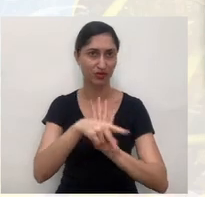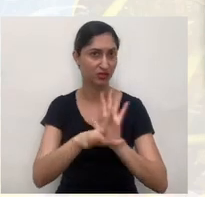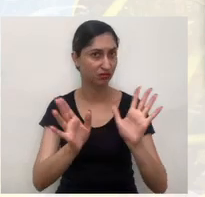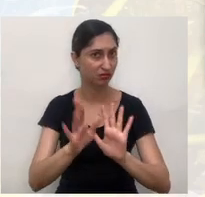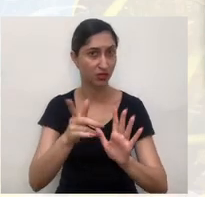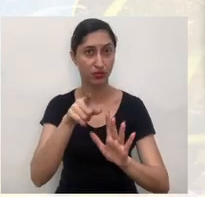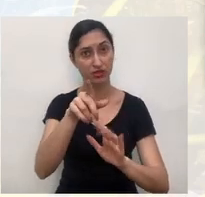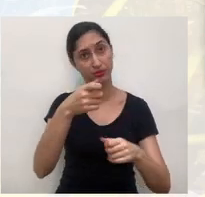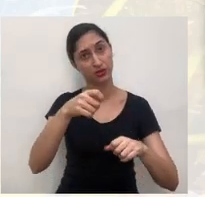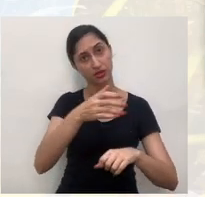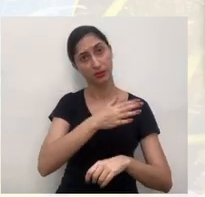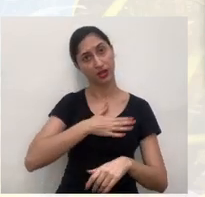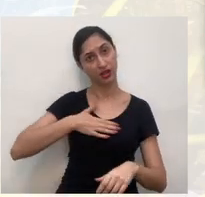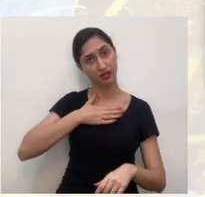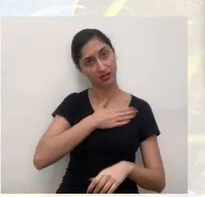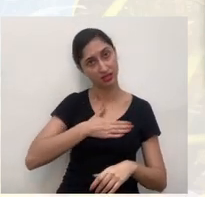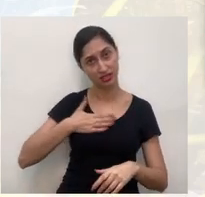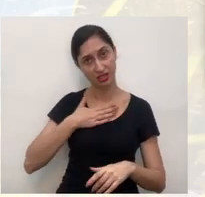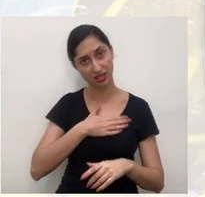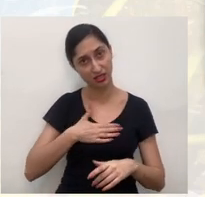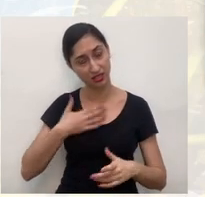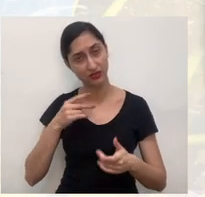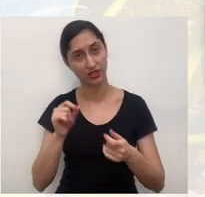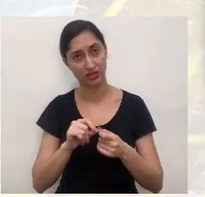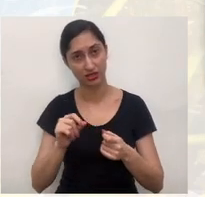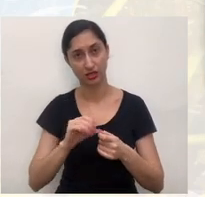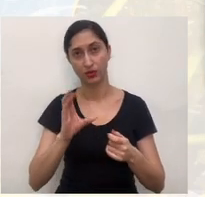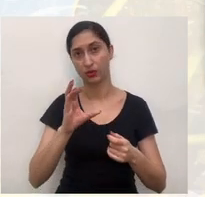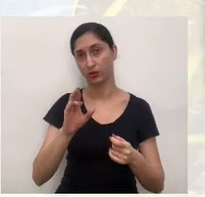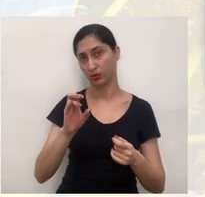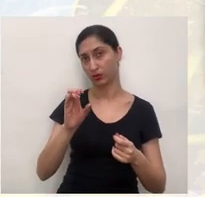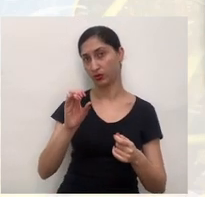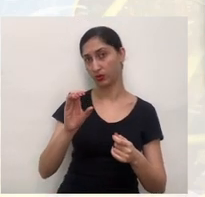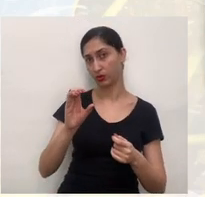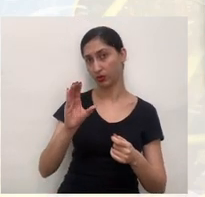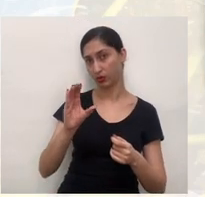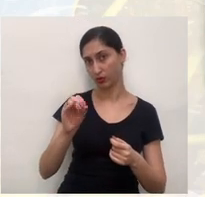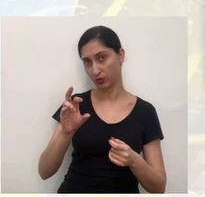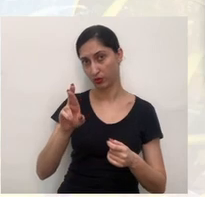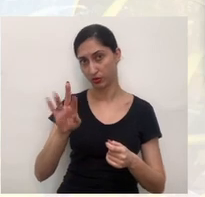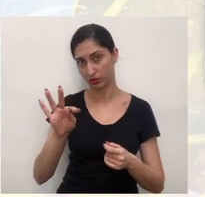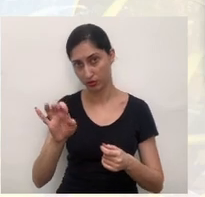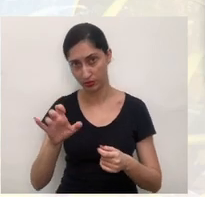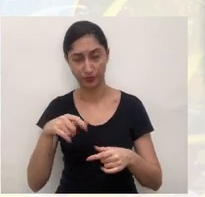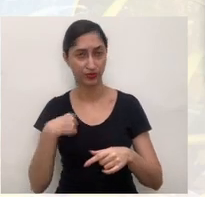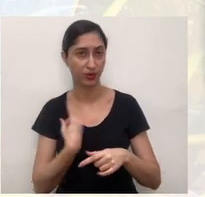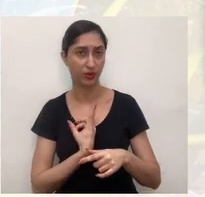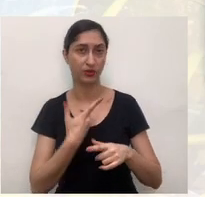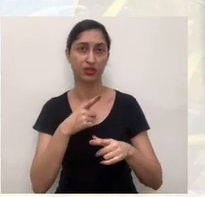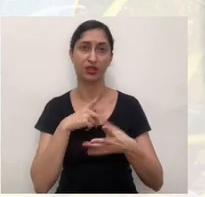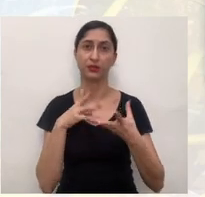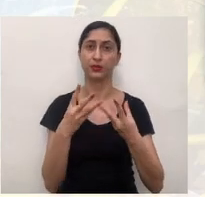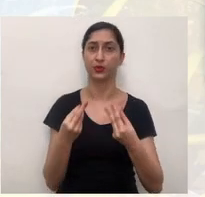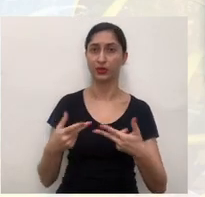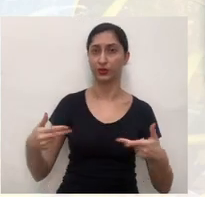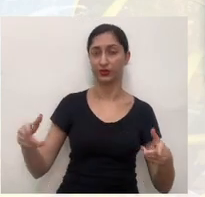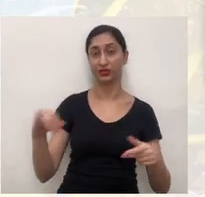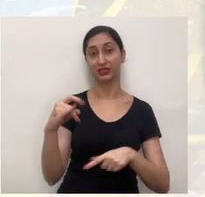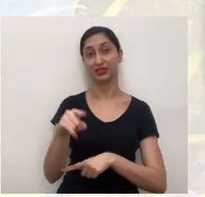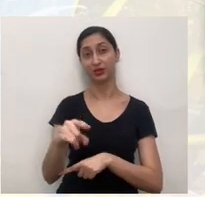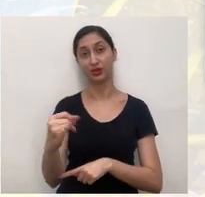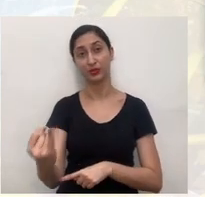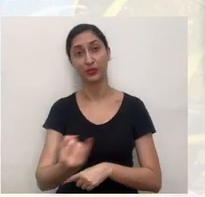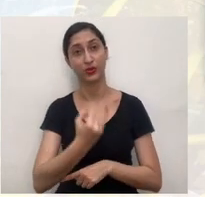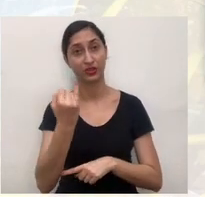tem que ter prazer em fazer o corte, né? O corte revela para a gente que está projetando muita coisa também. Então, é importante